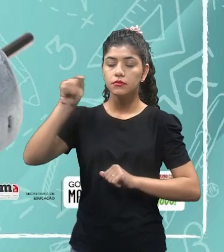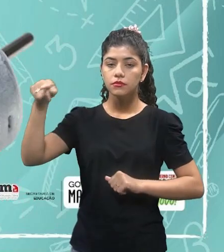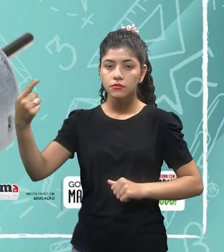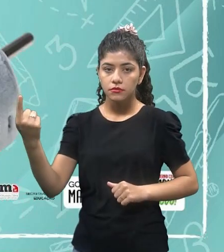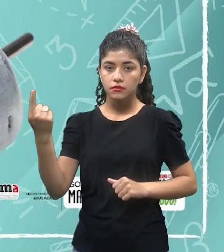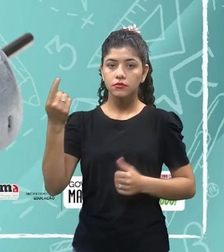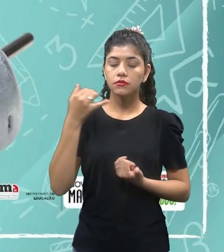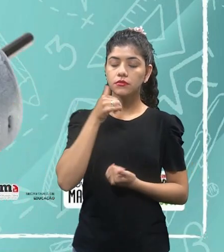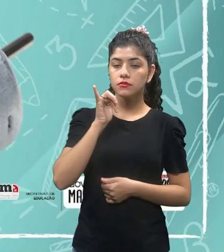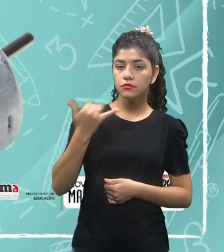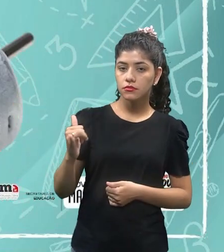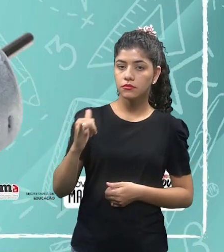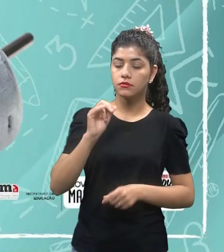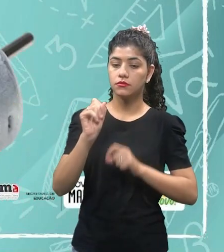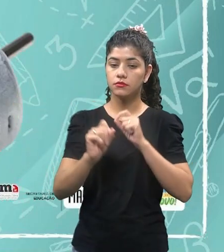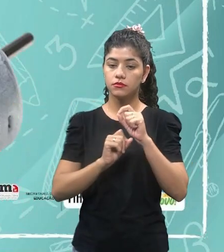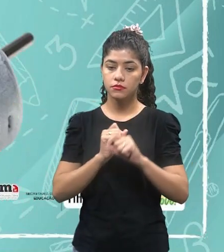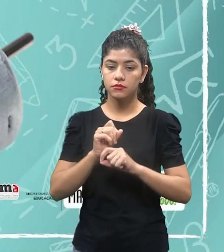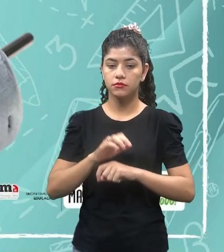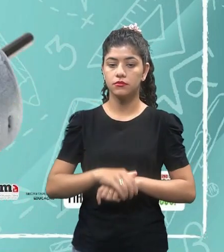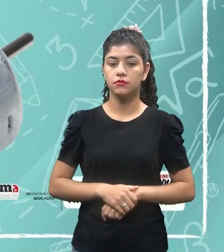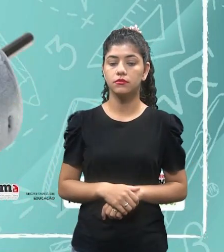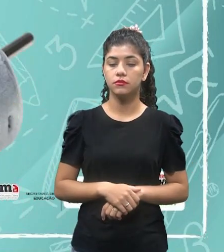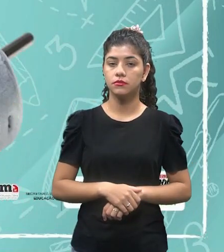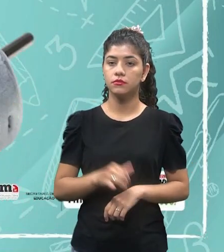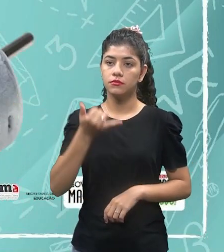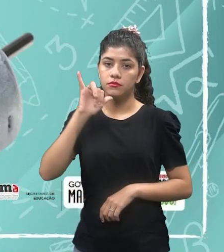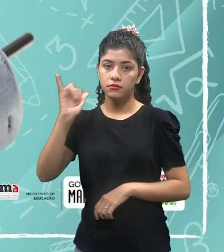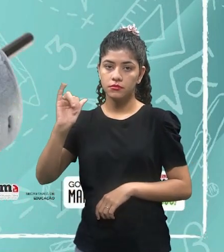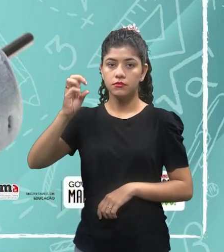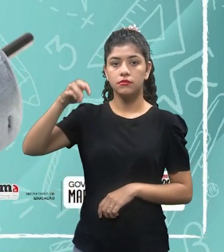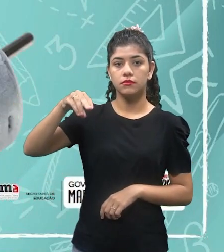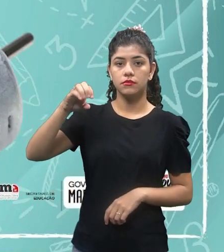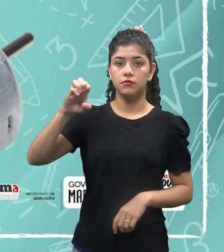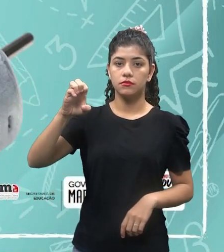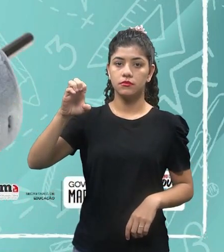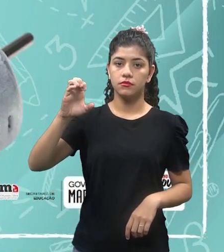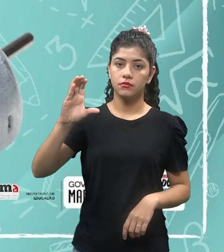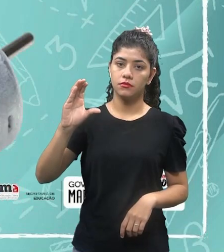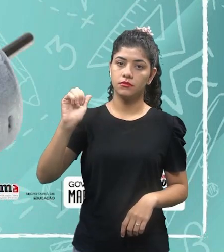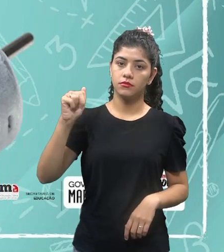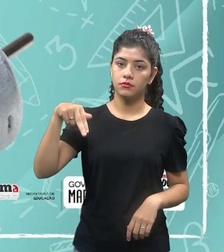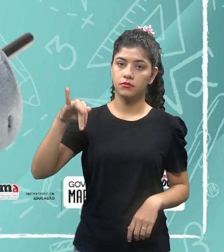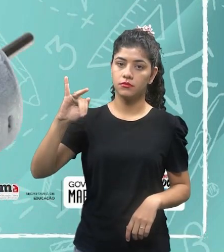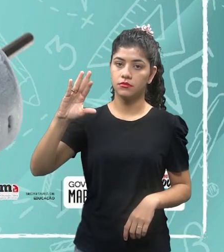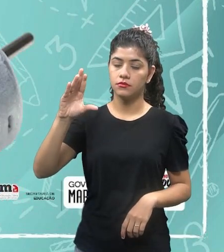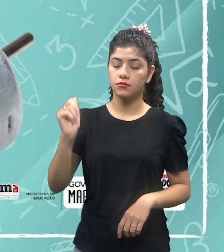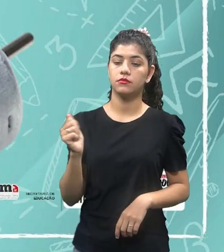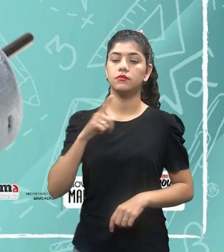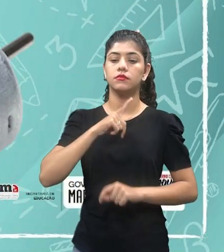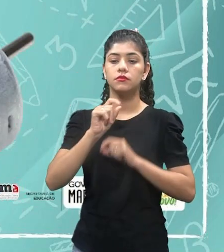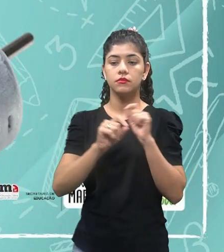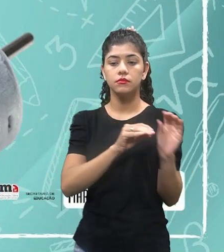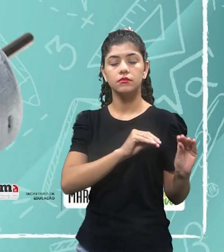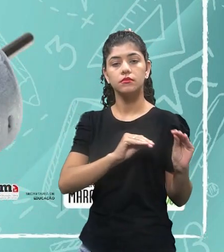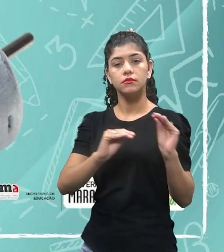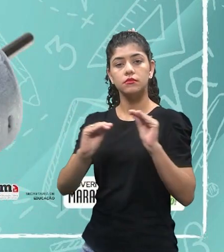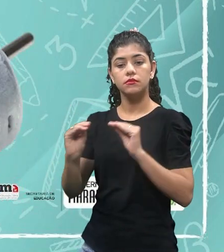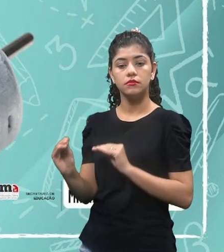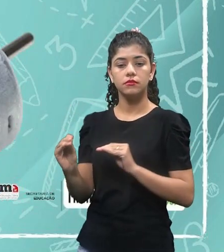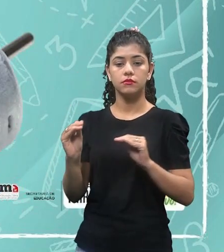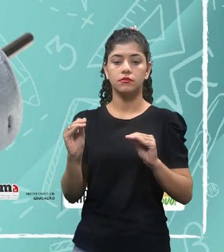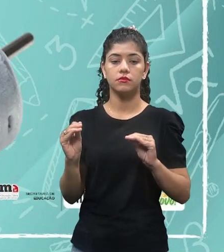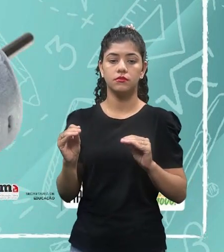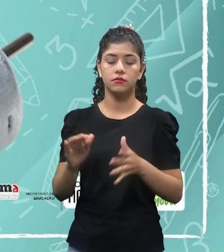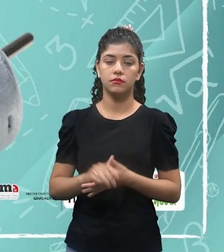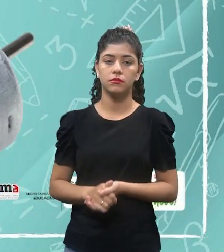de energia em energia mecânica, levada por meio de uma transmissão para a